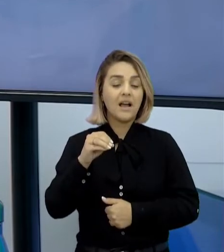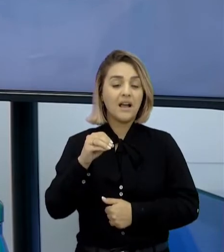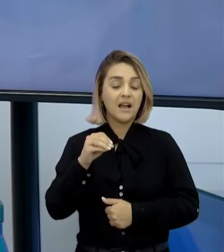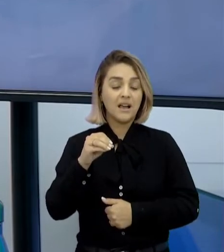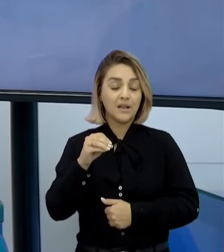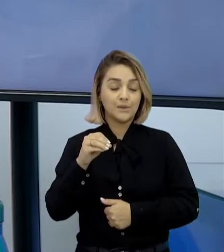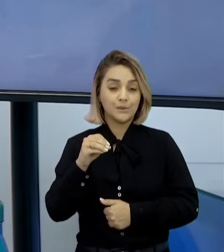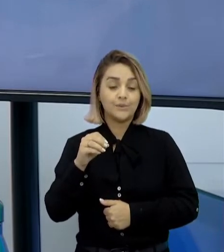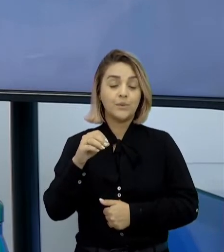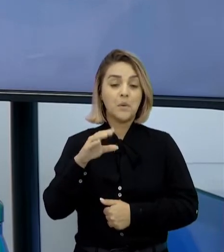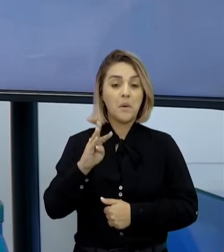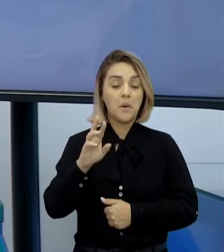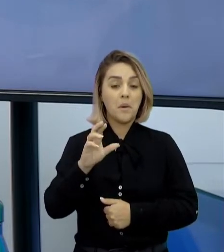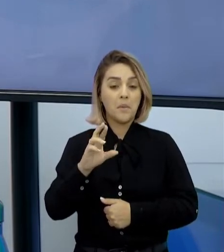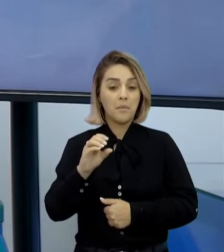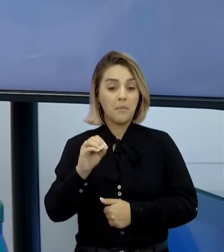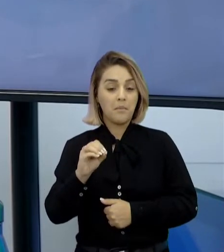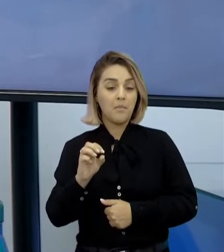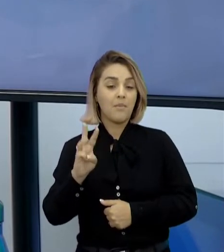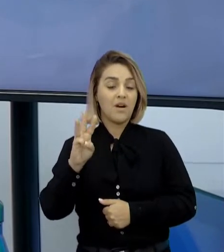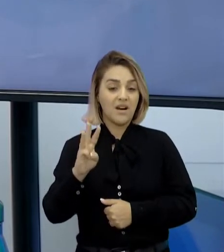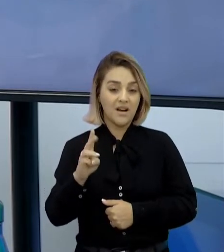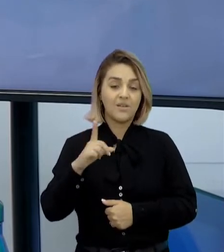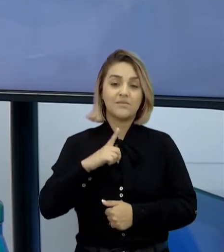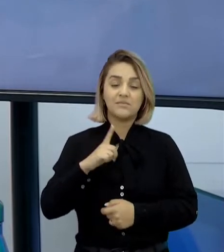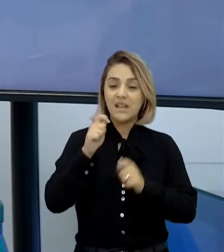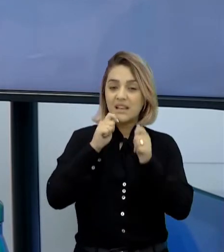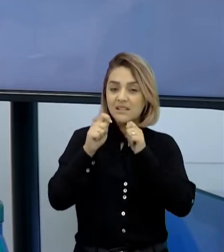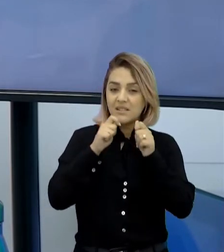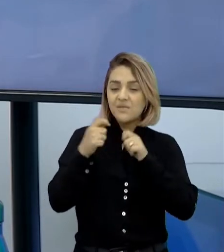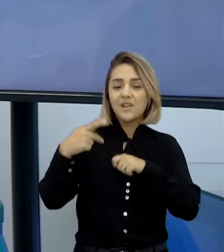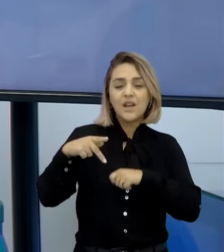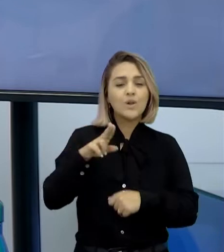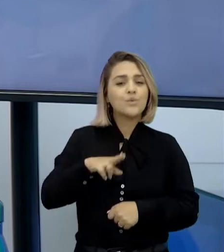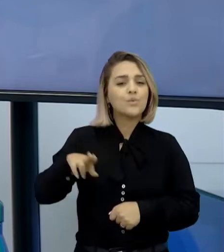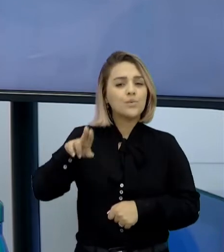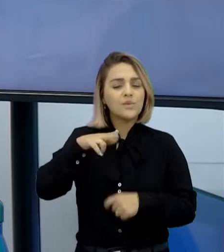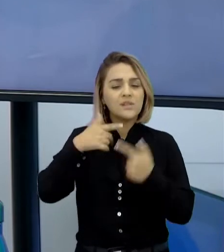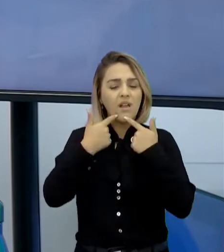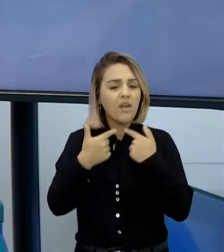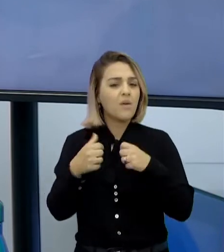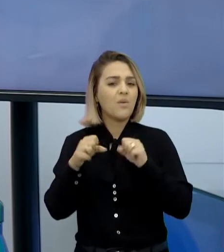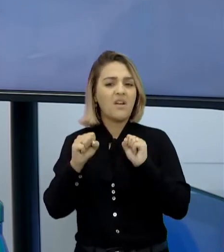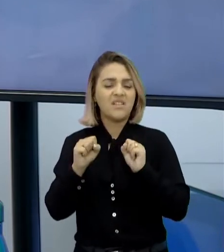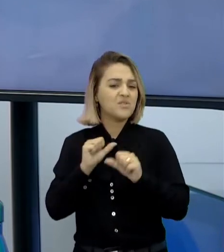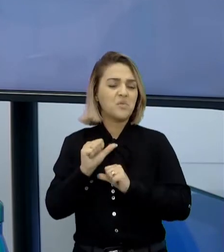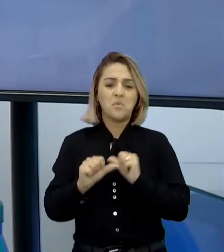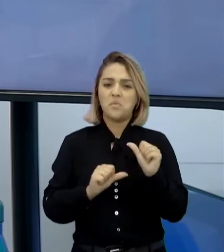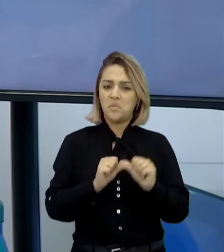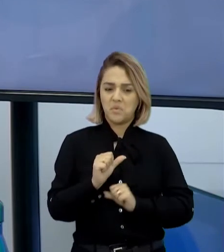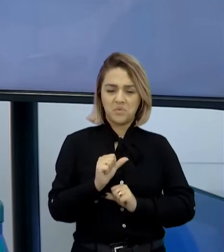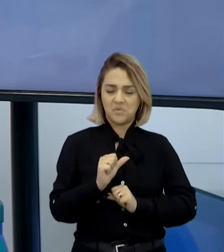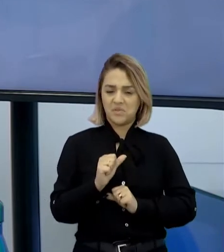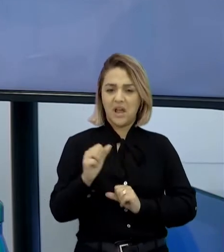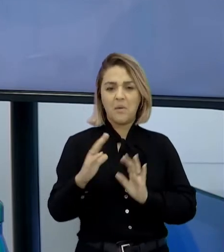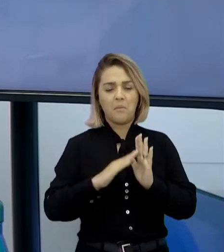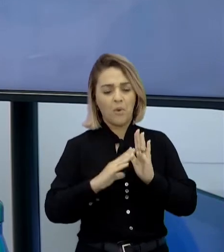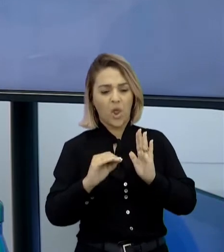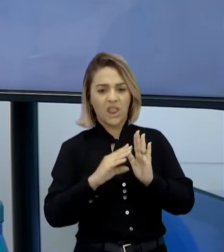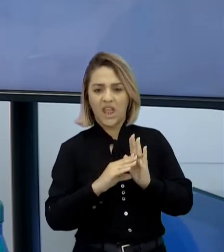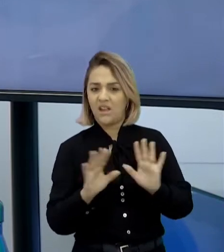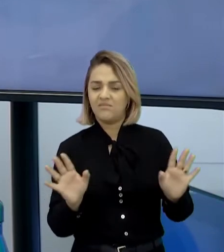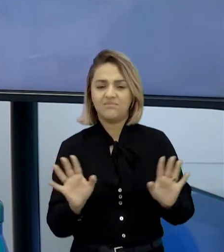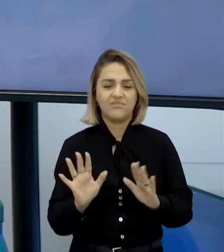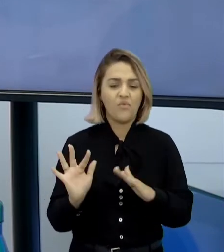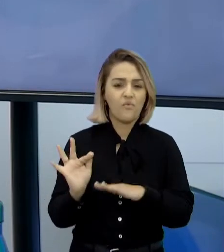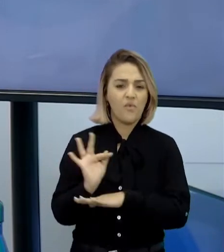na entrevista ele utiliza a variedade que ele costuma utilizar mesmo. Ele não modifica ali para o padrãozão.